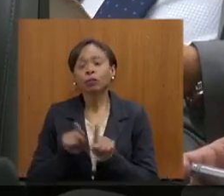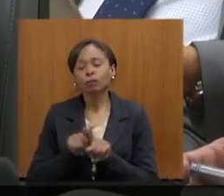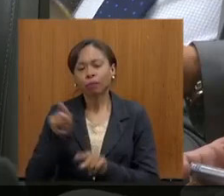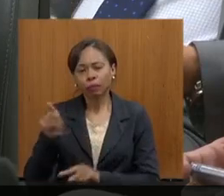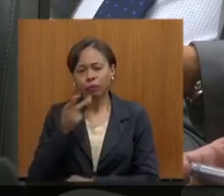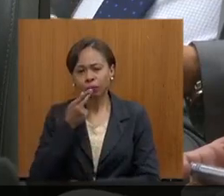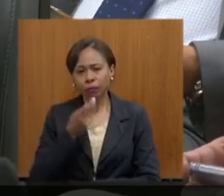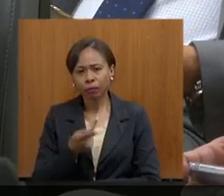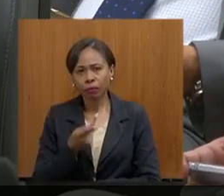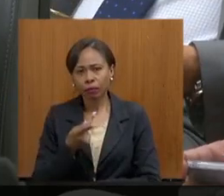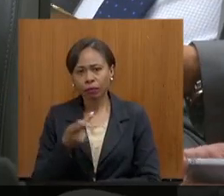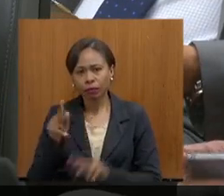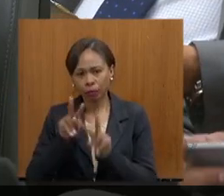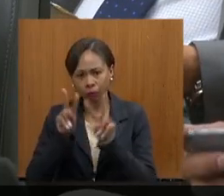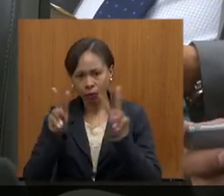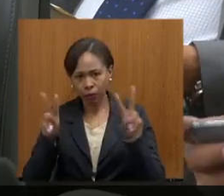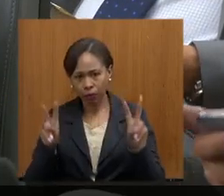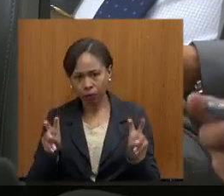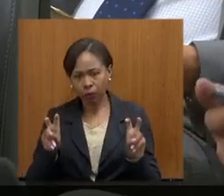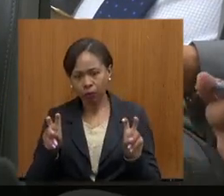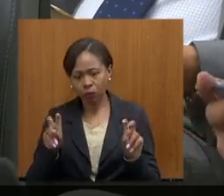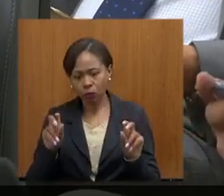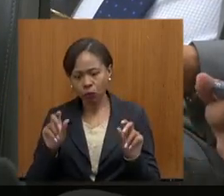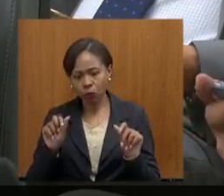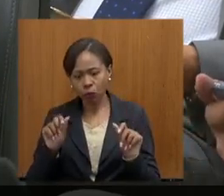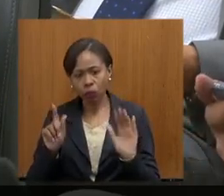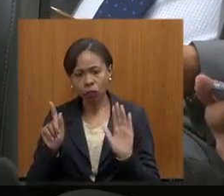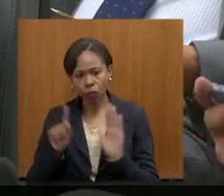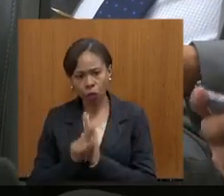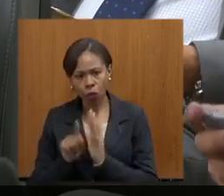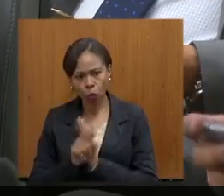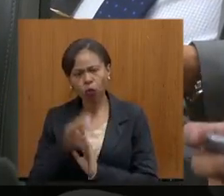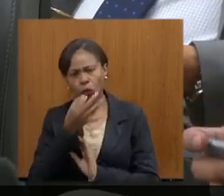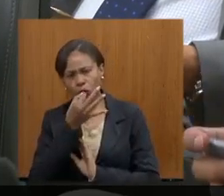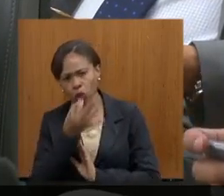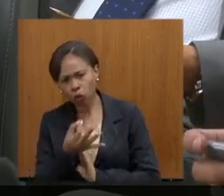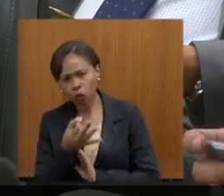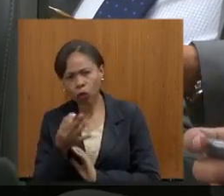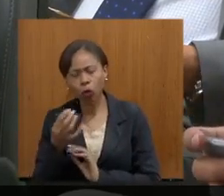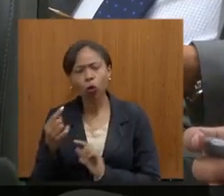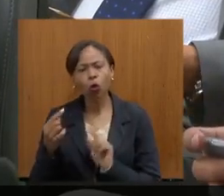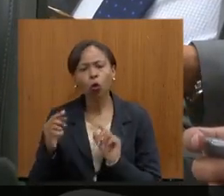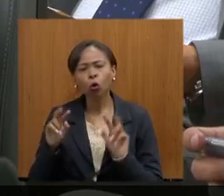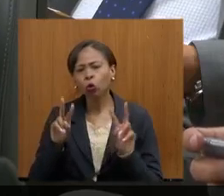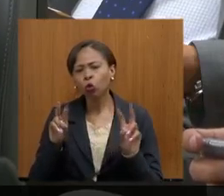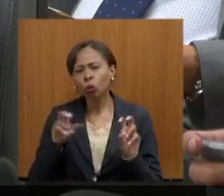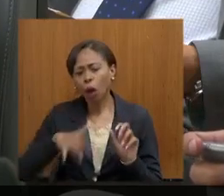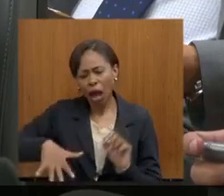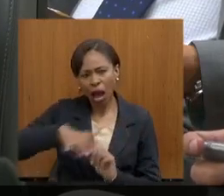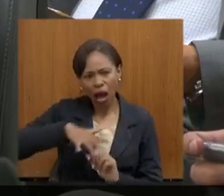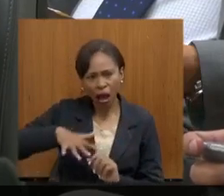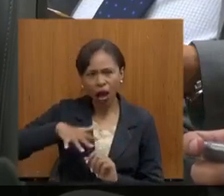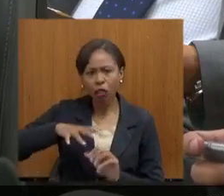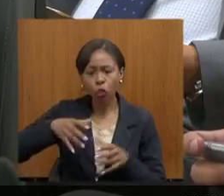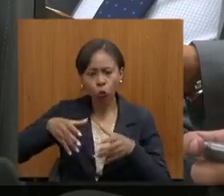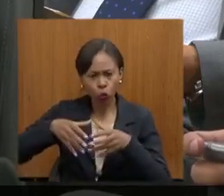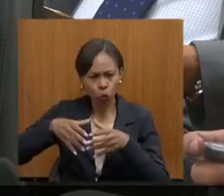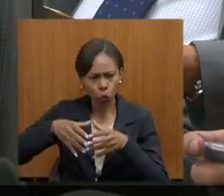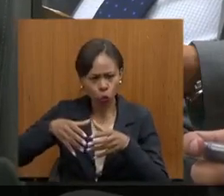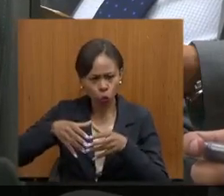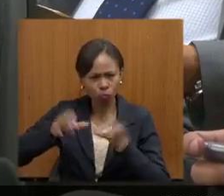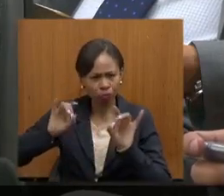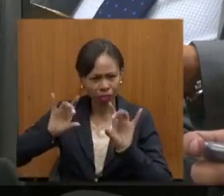é e é pergunta e sugestão em relação a uma área especializada né para